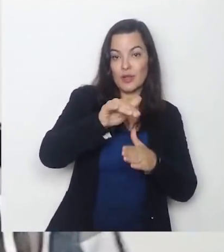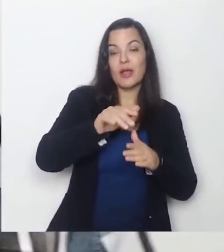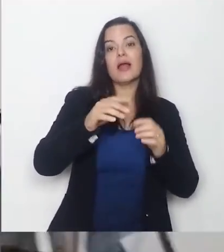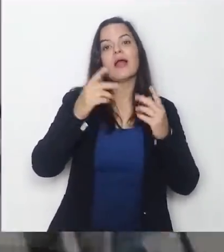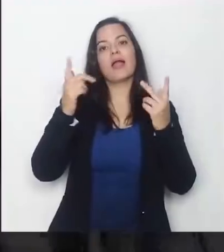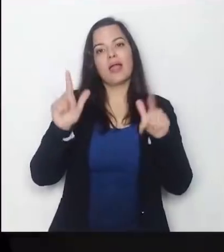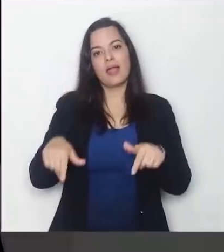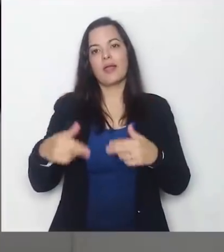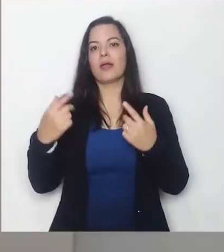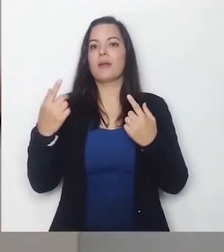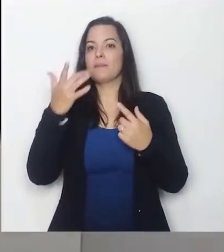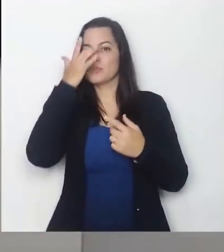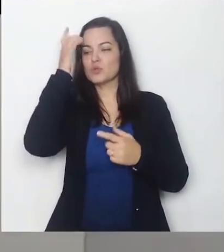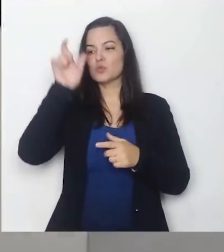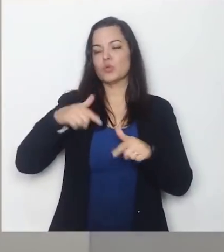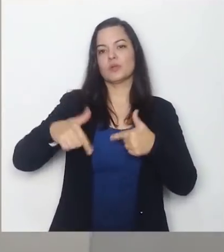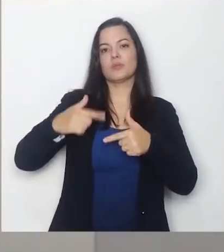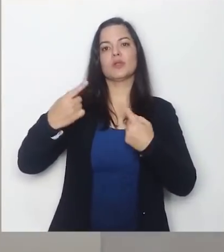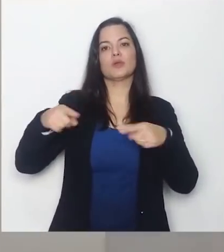concerto.